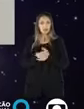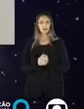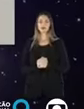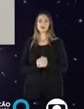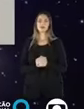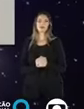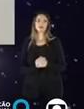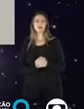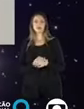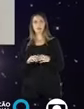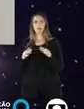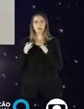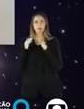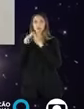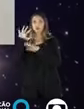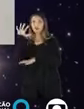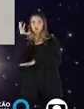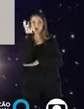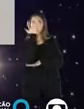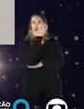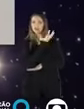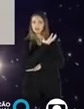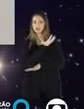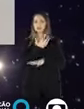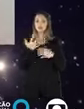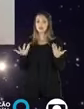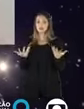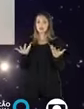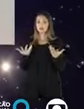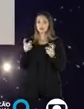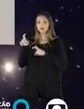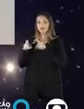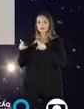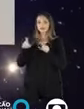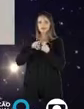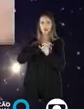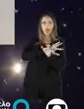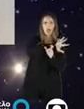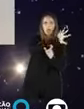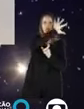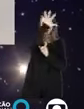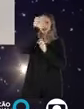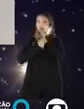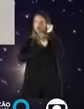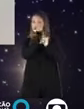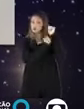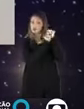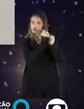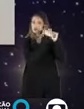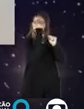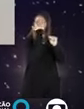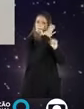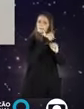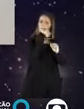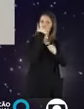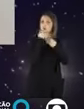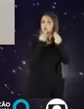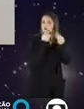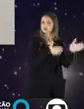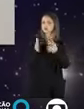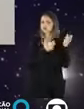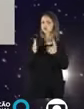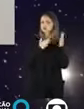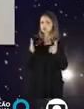resiliência climática. E aí, além do produtor rural, a gente atua em toda a cadeia do agro, né? Desde a indústria, para entender melhor como usar os produtos de maneira